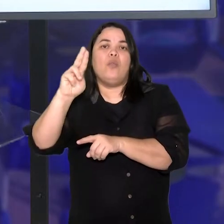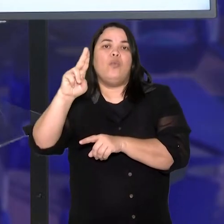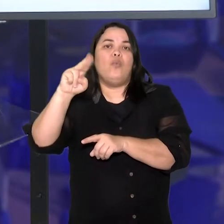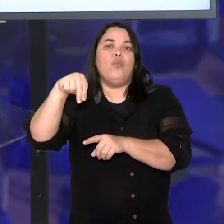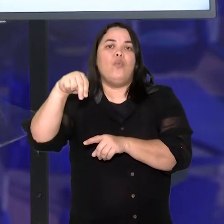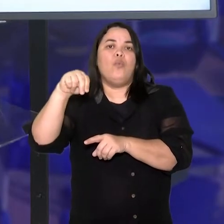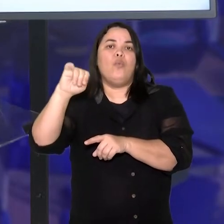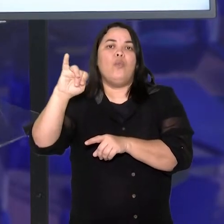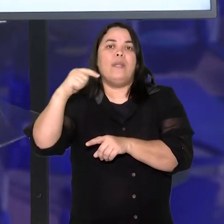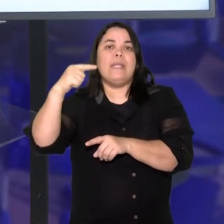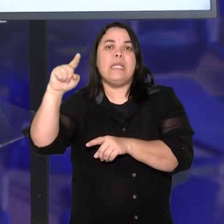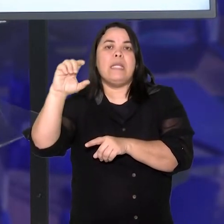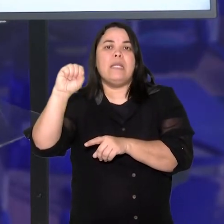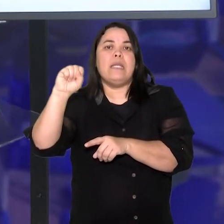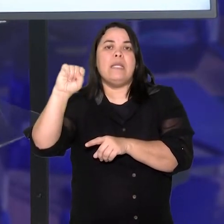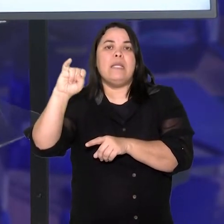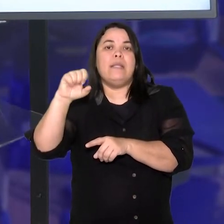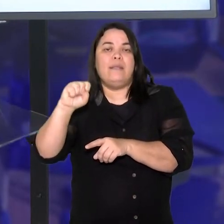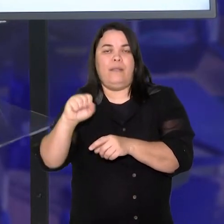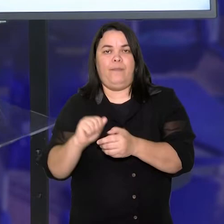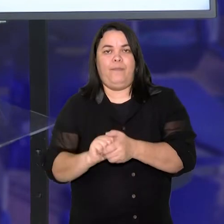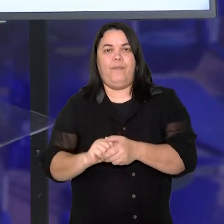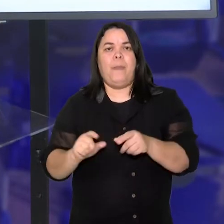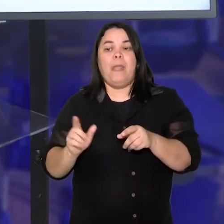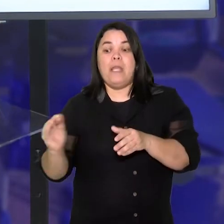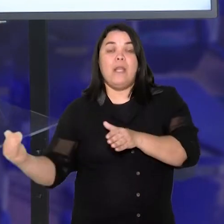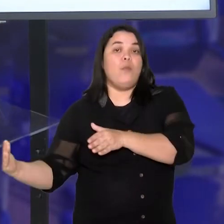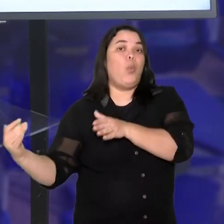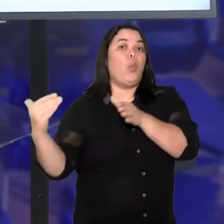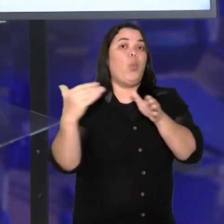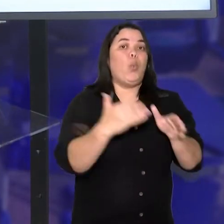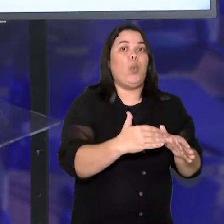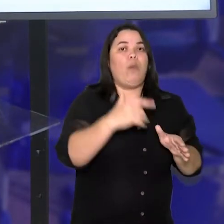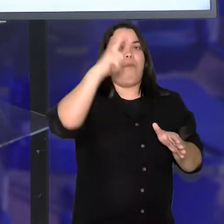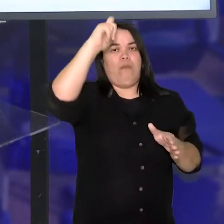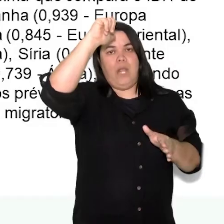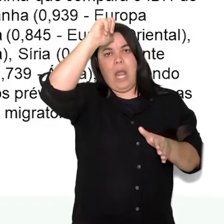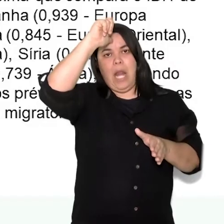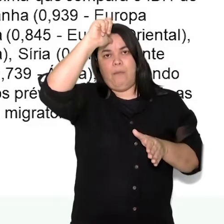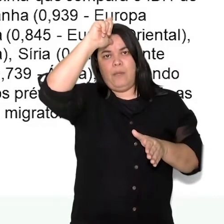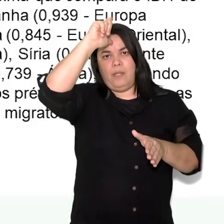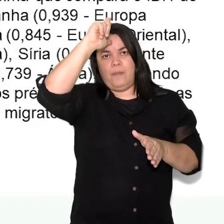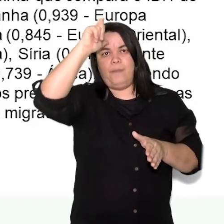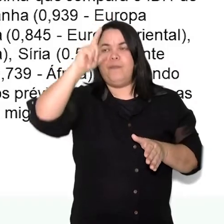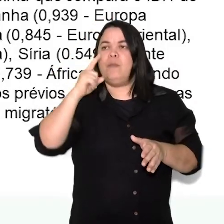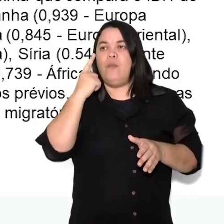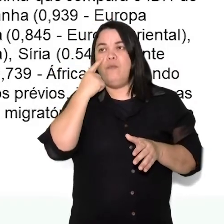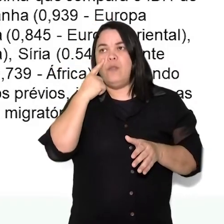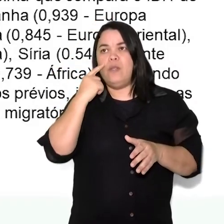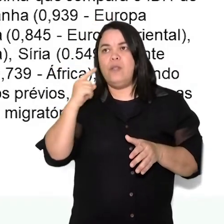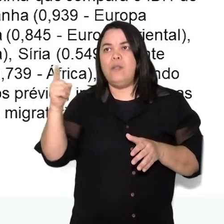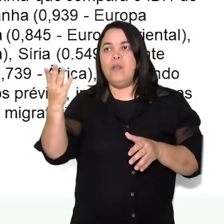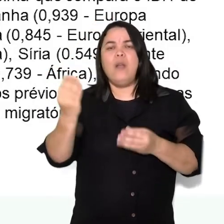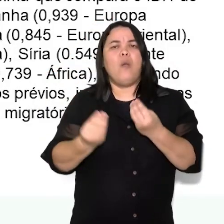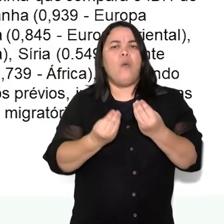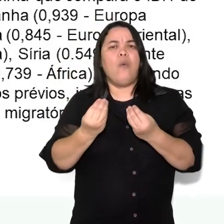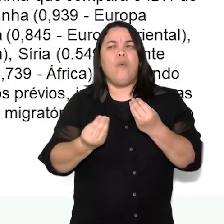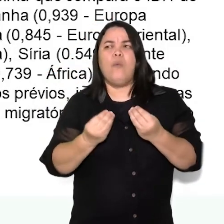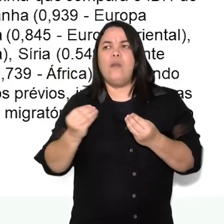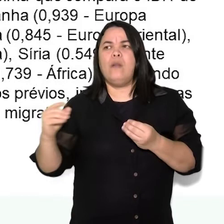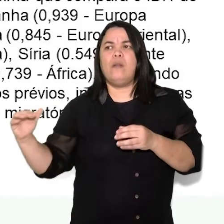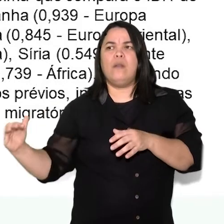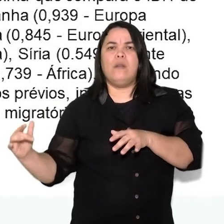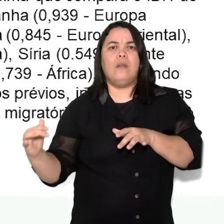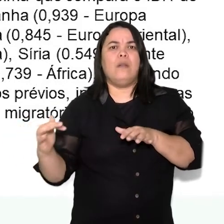refugiados? A Alemanha. Aí você vai observar o gráfico a seguir. O gráfico de IDH desses países, né?